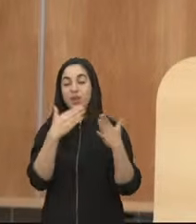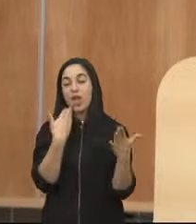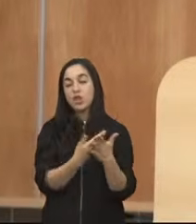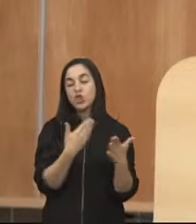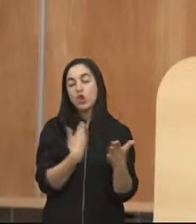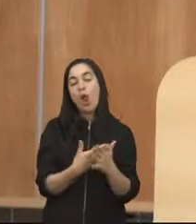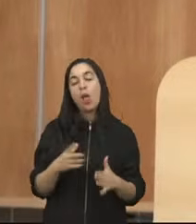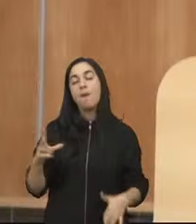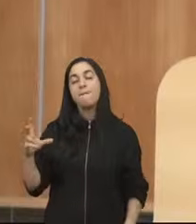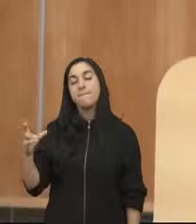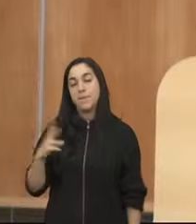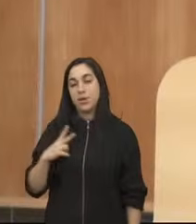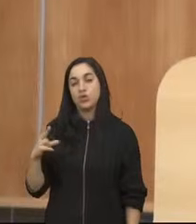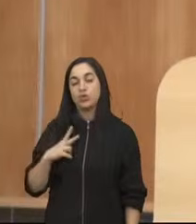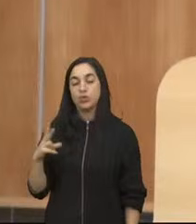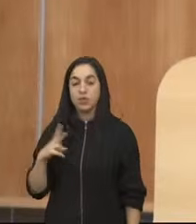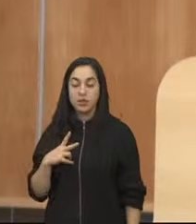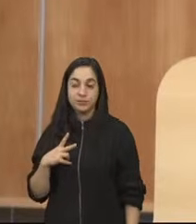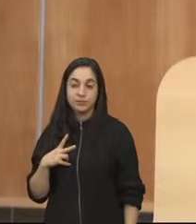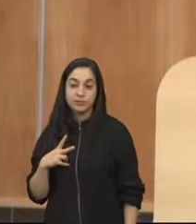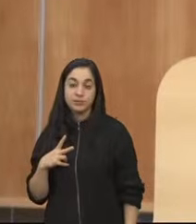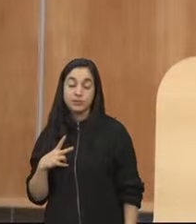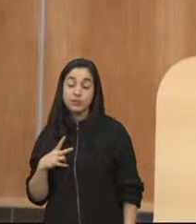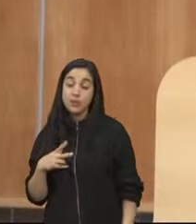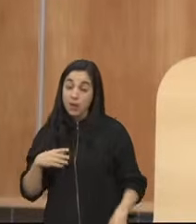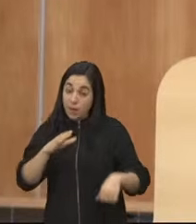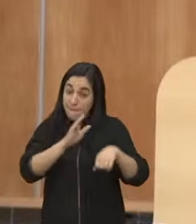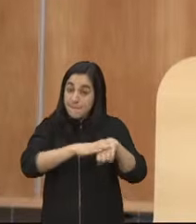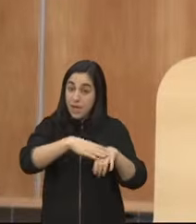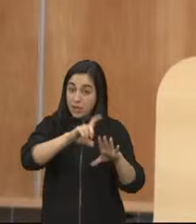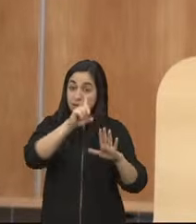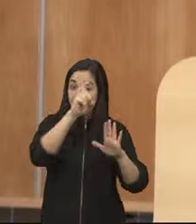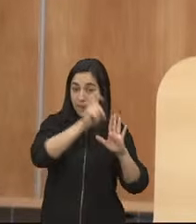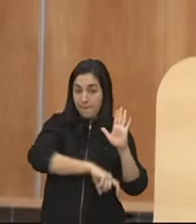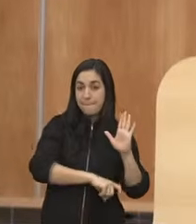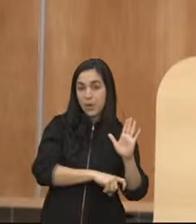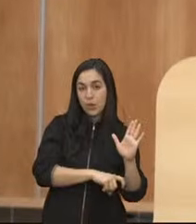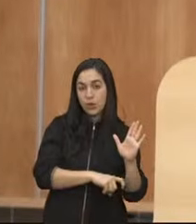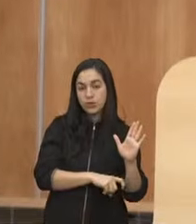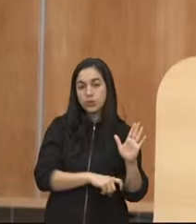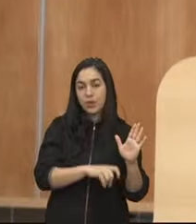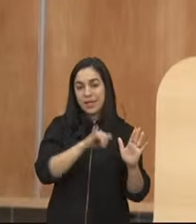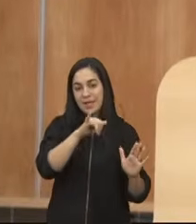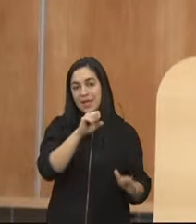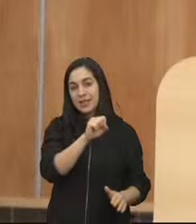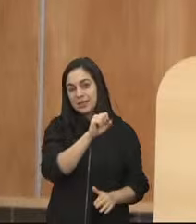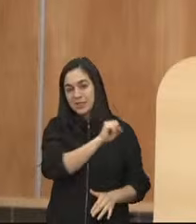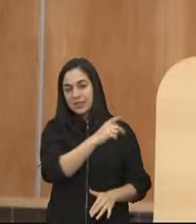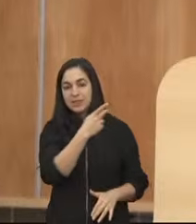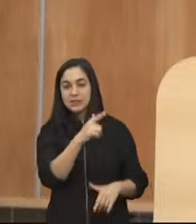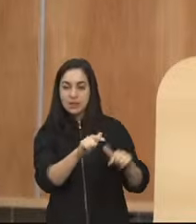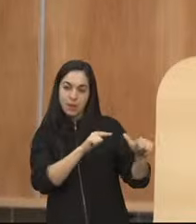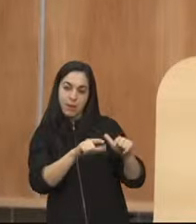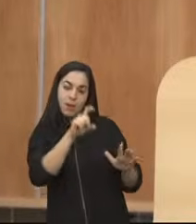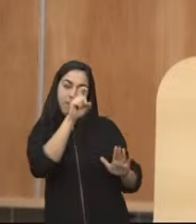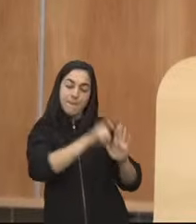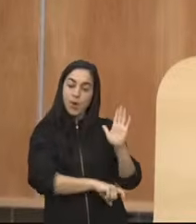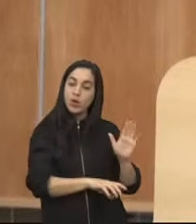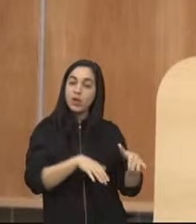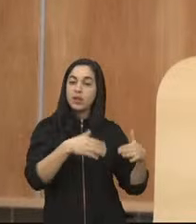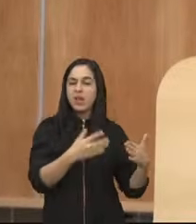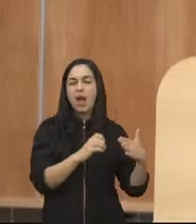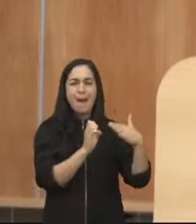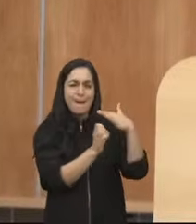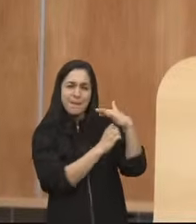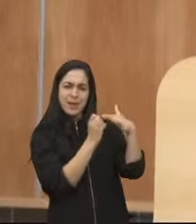escolas particulares, vai aumentar o imposto de ISS. Então, você acha que o empresário